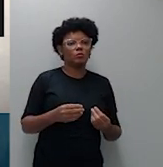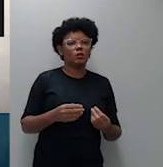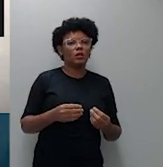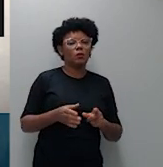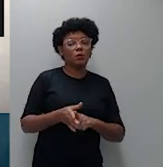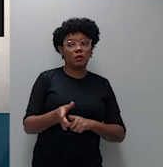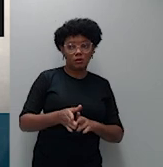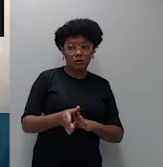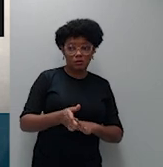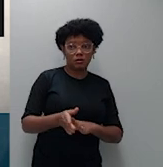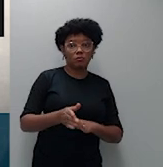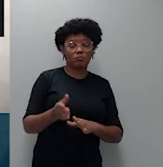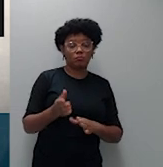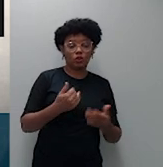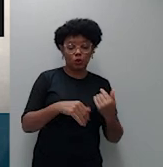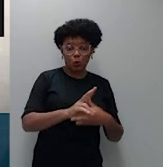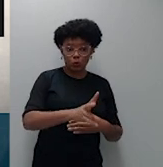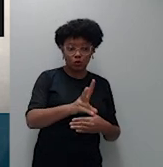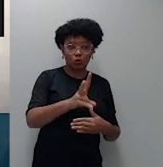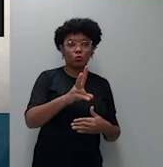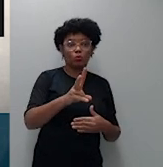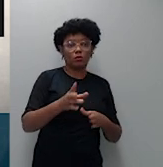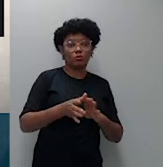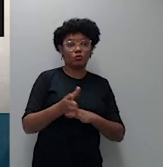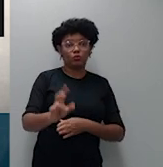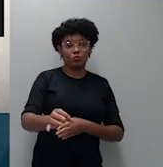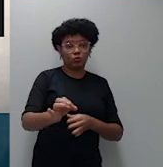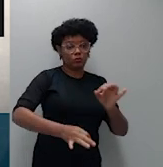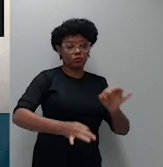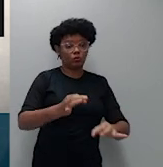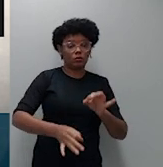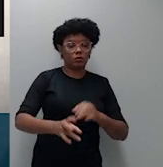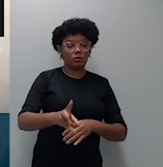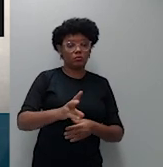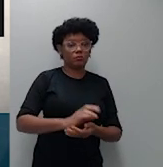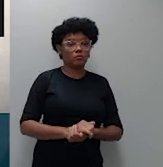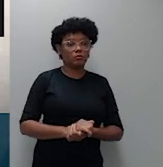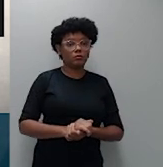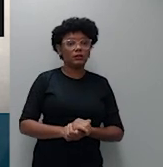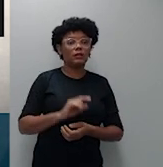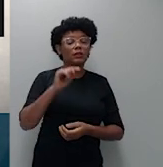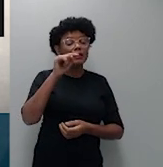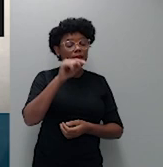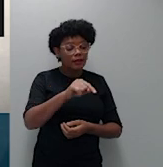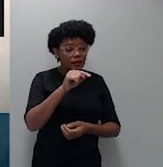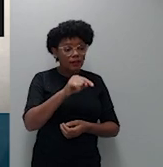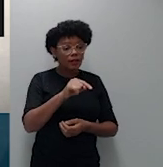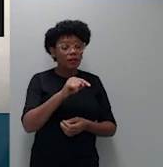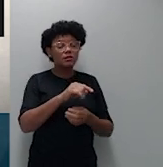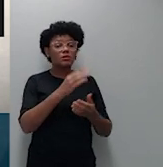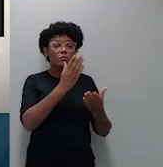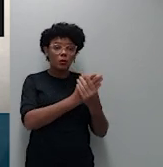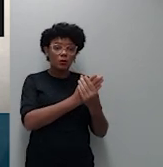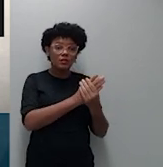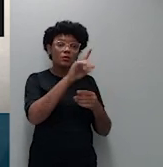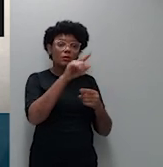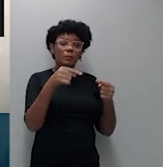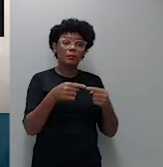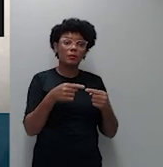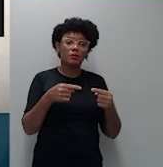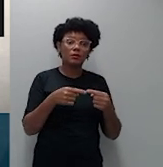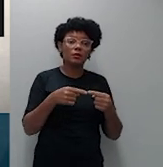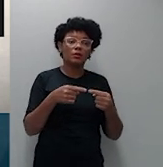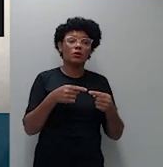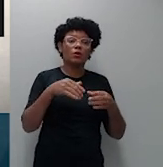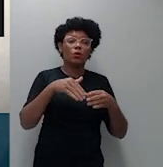para nós era de continuar no jogando nesses casos nós estamos aplicando o acórdão da quarta